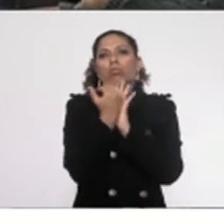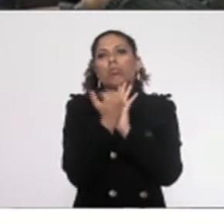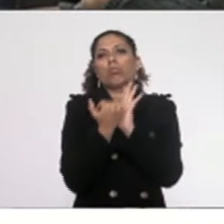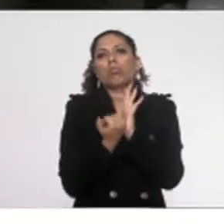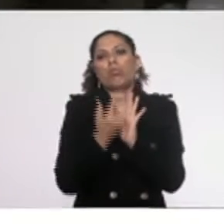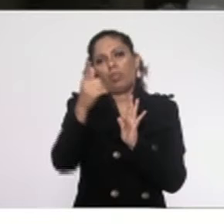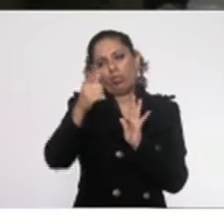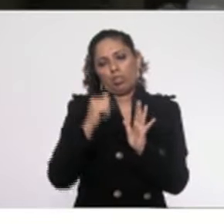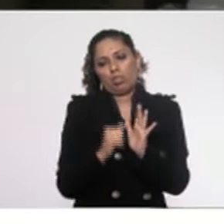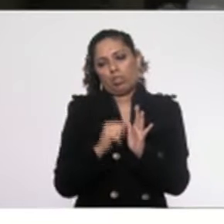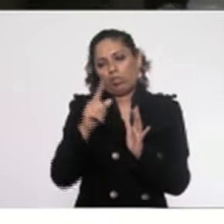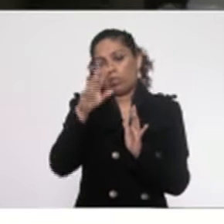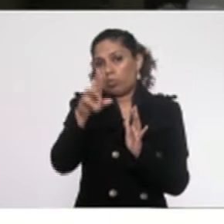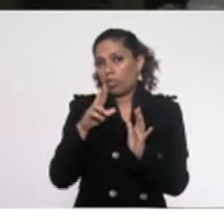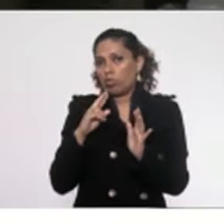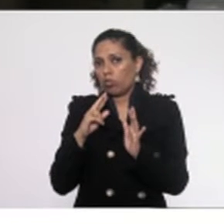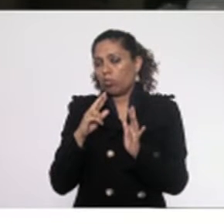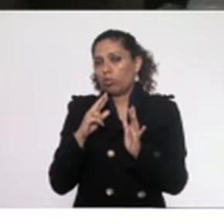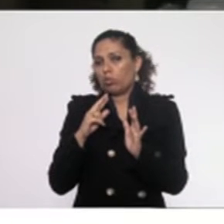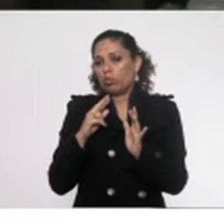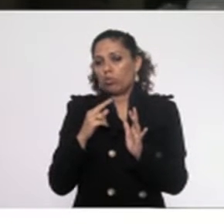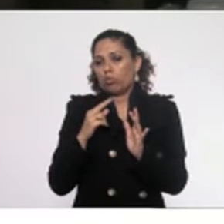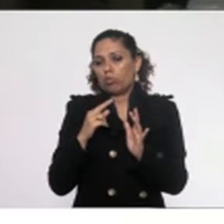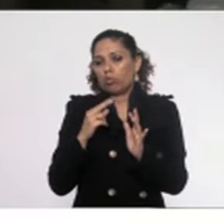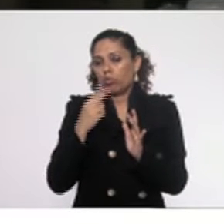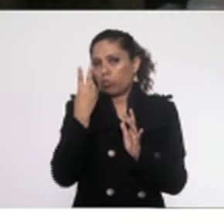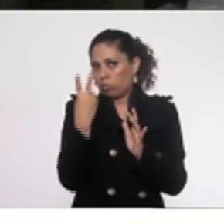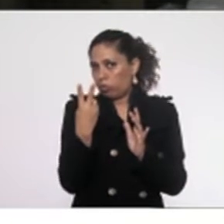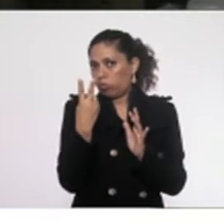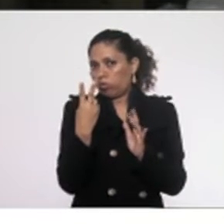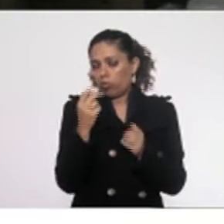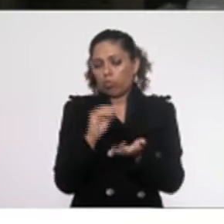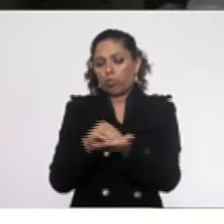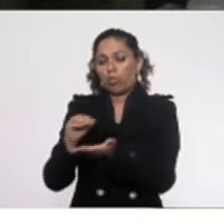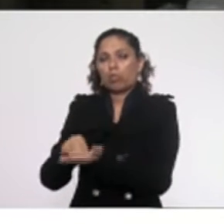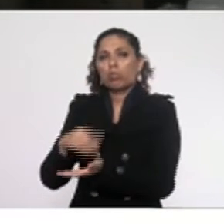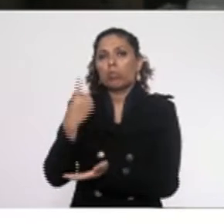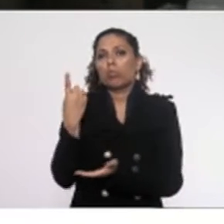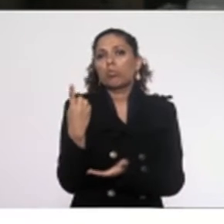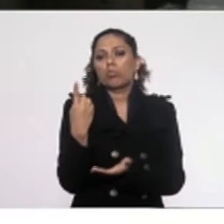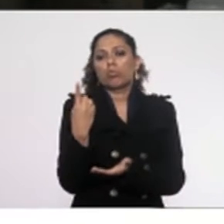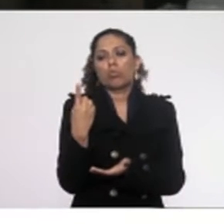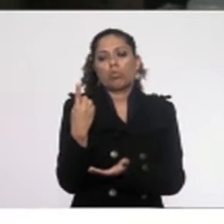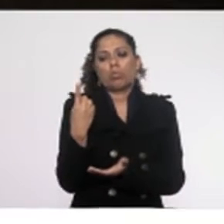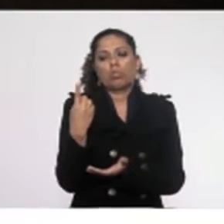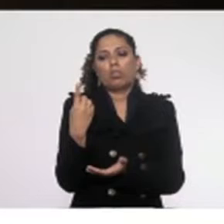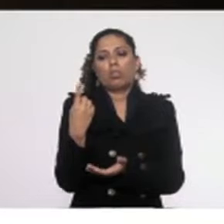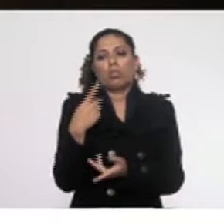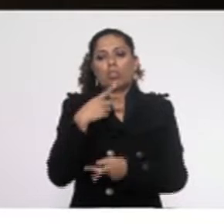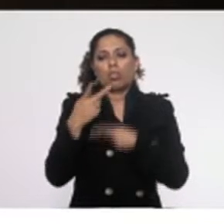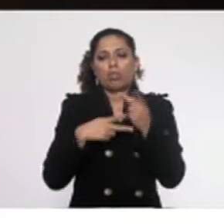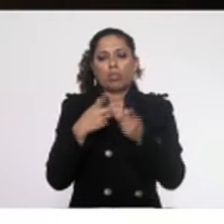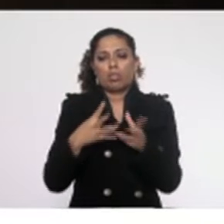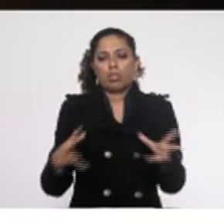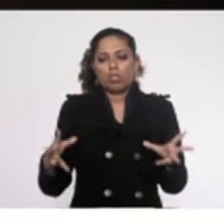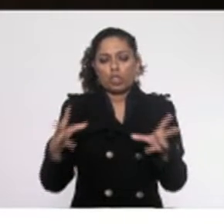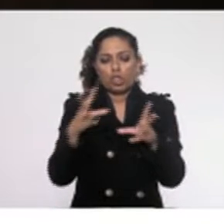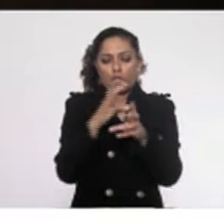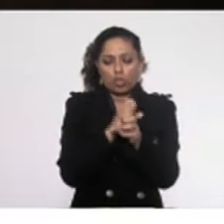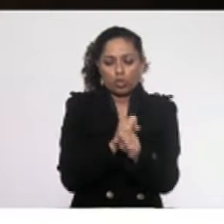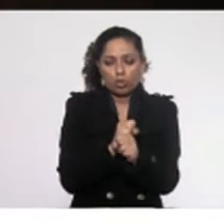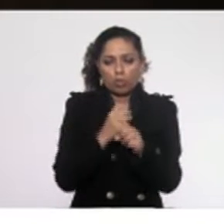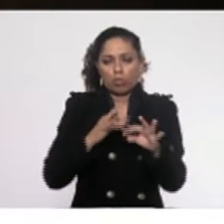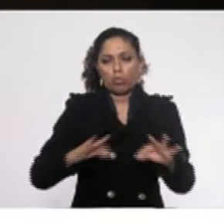senhor. O senhor respondeu duas. Agora, na questão de aglutinar as demais